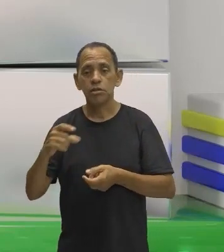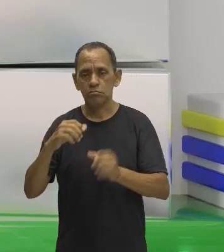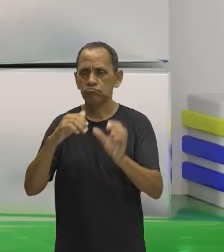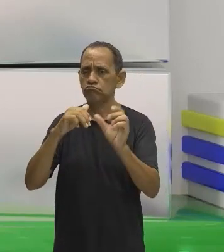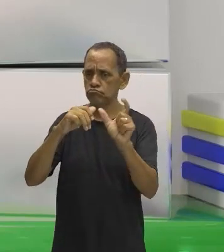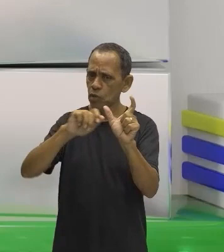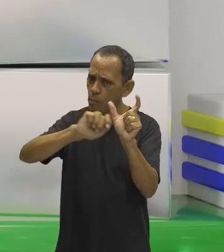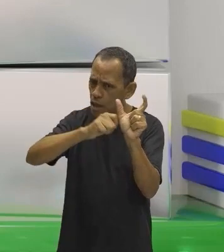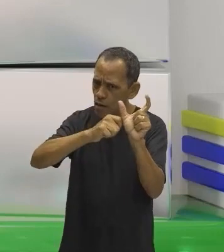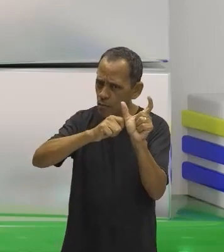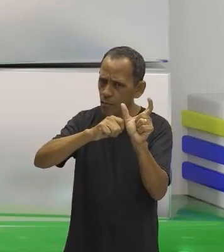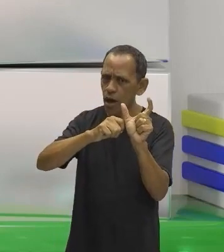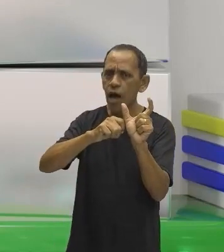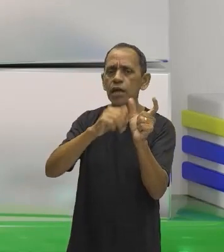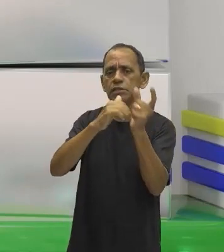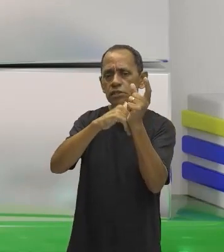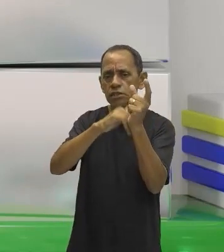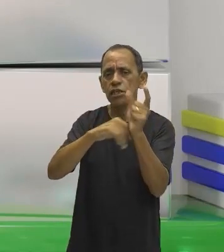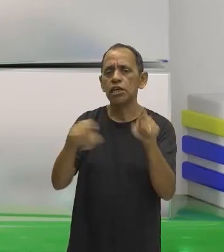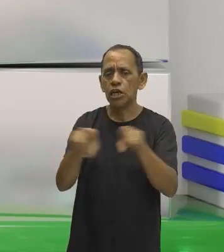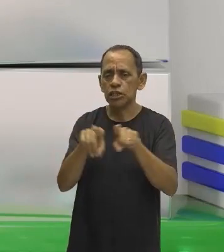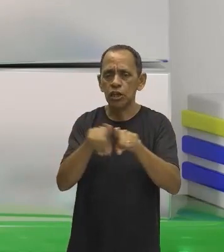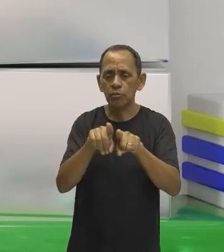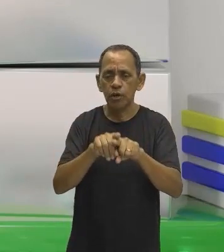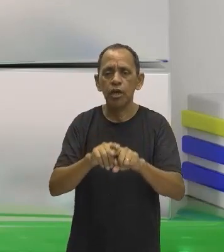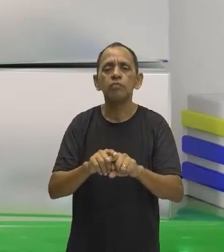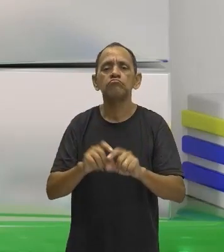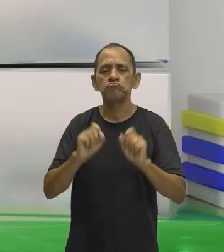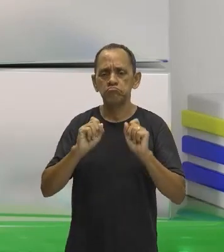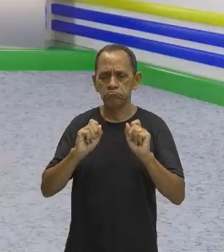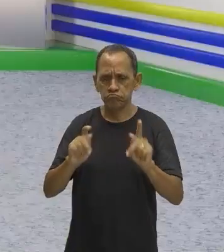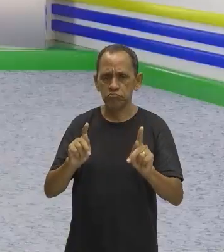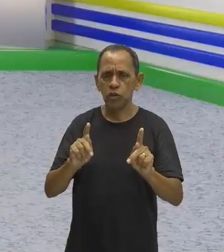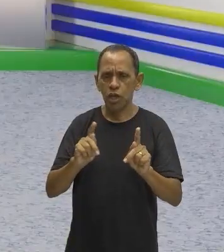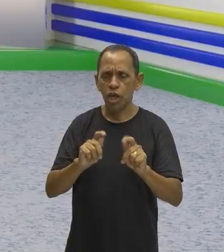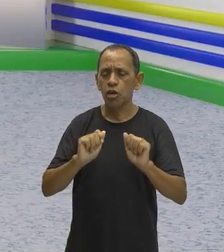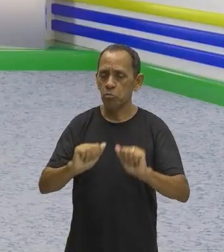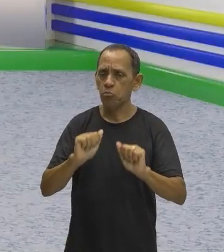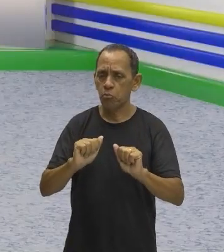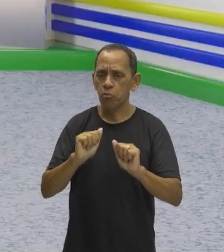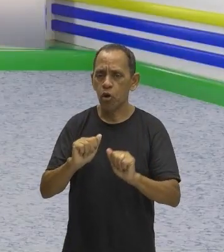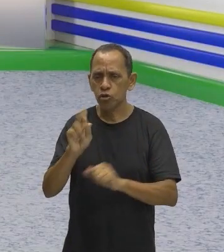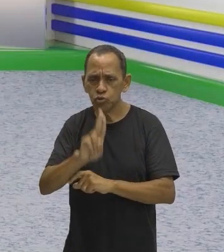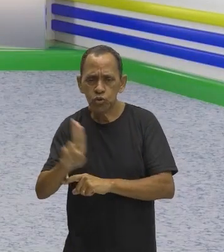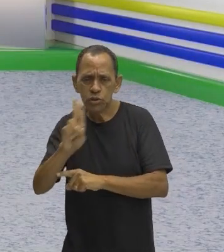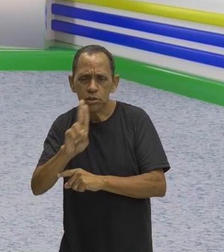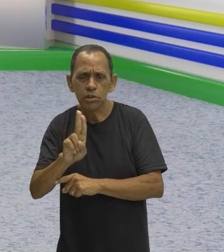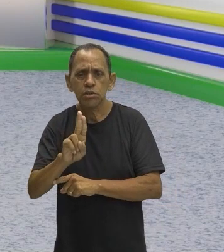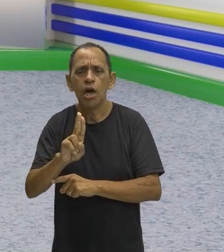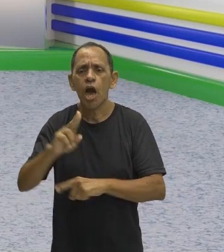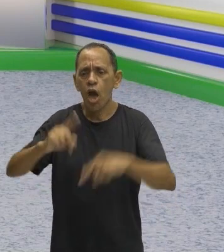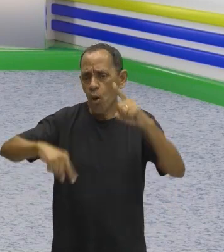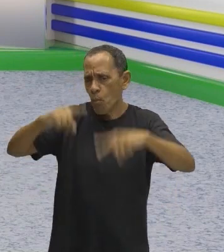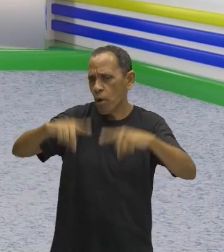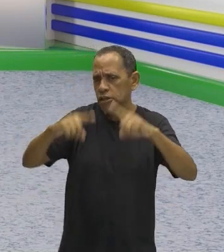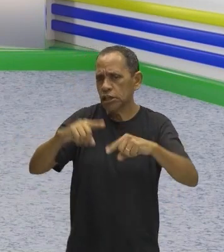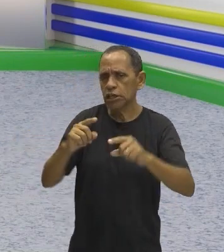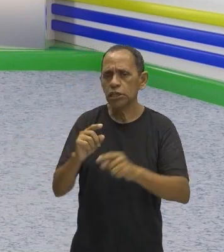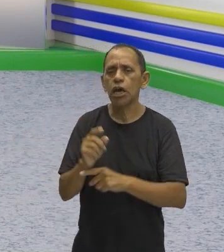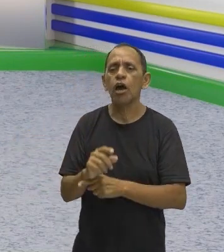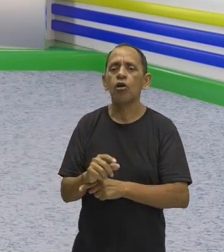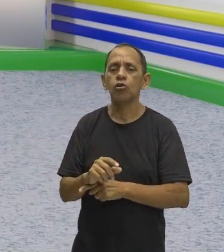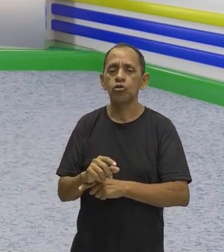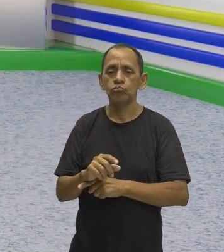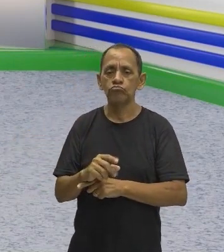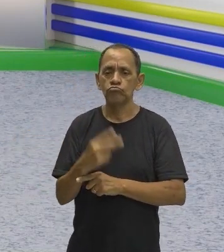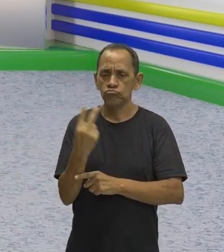caso. Com certeza. Tá? A gente tem aí 2 ferramentas que podem ser utilizadas aí, uma, né, pode auxiliar